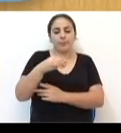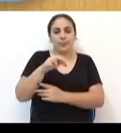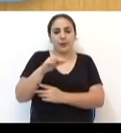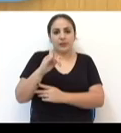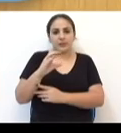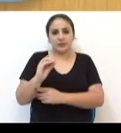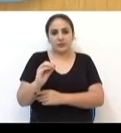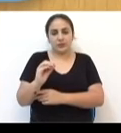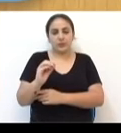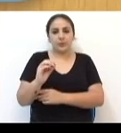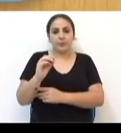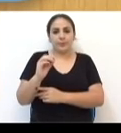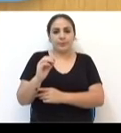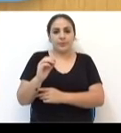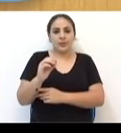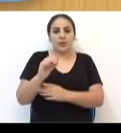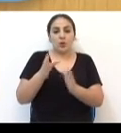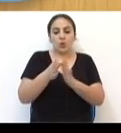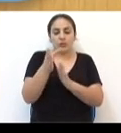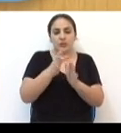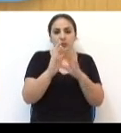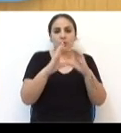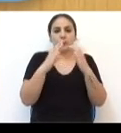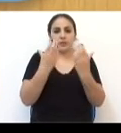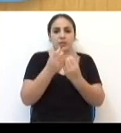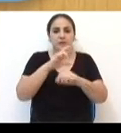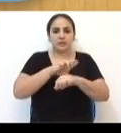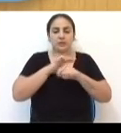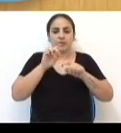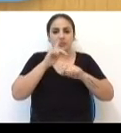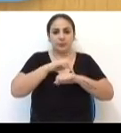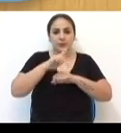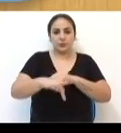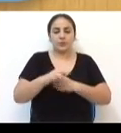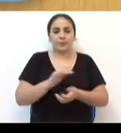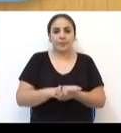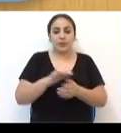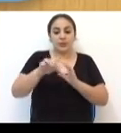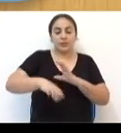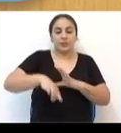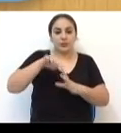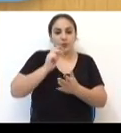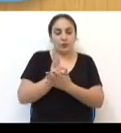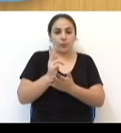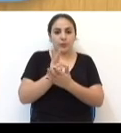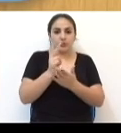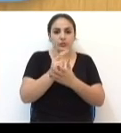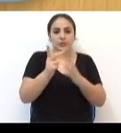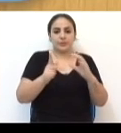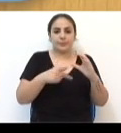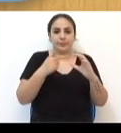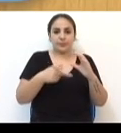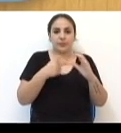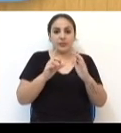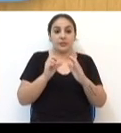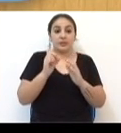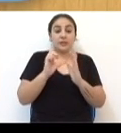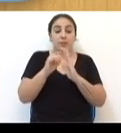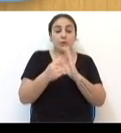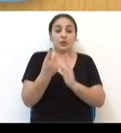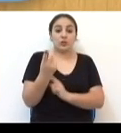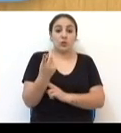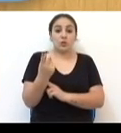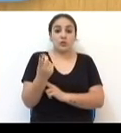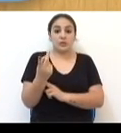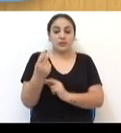que instituía os Conselhos Comunitários de Segurança em Passo Fundo. Decisão que foi mantida no Legislativo após